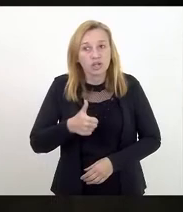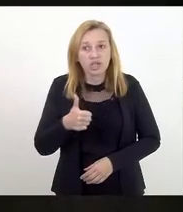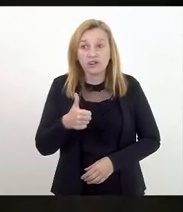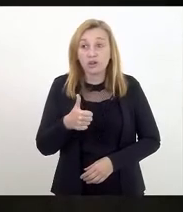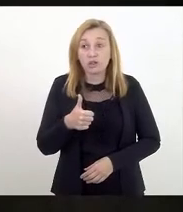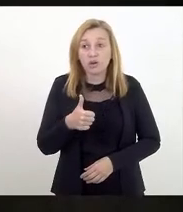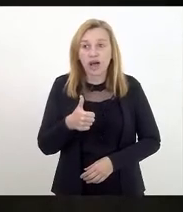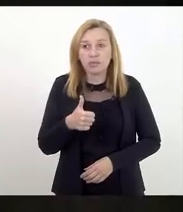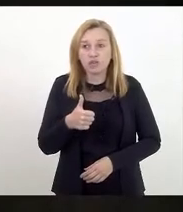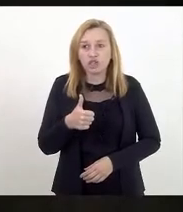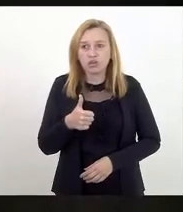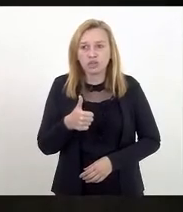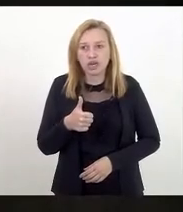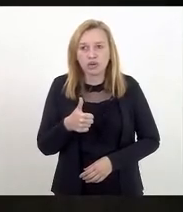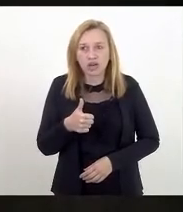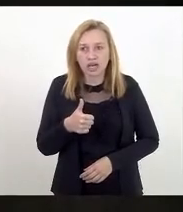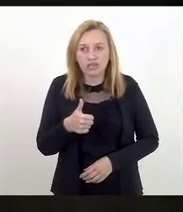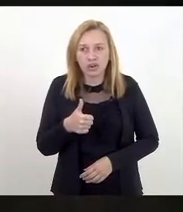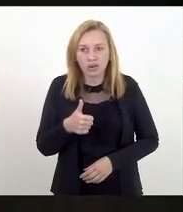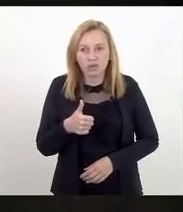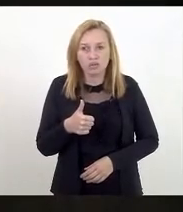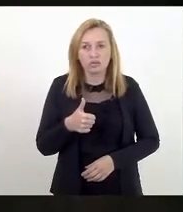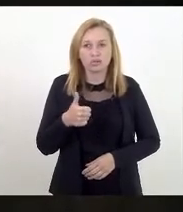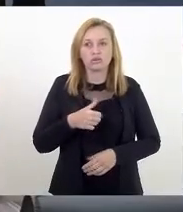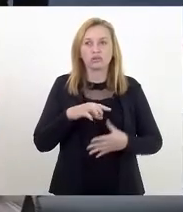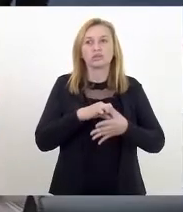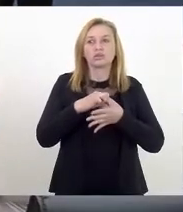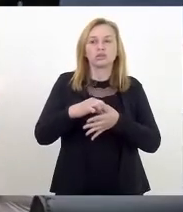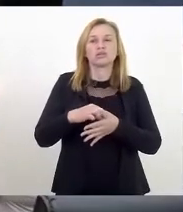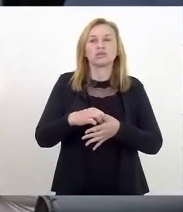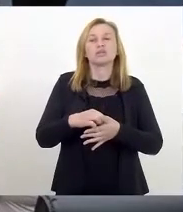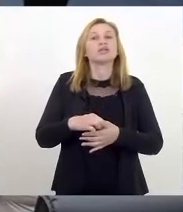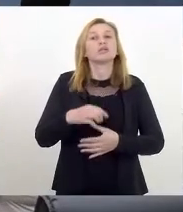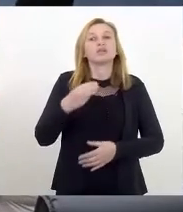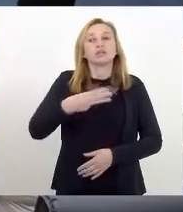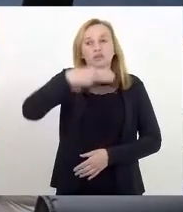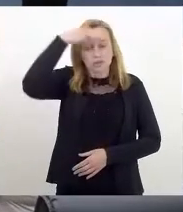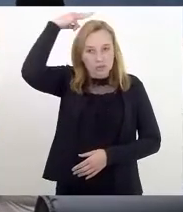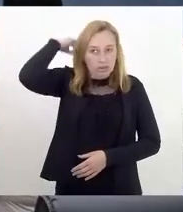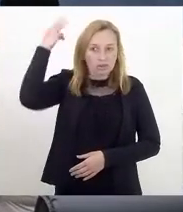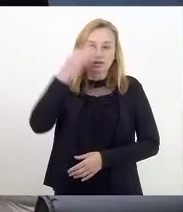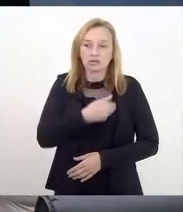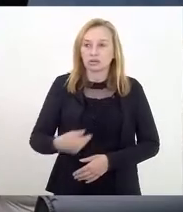do líder do governo, Márcio Pacheco. Deputado Márcio Pacheco.